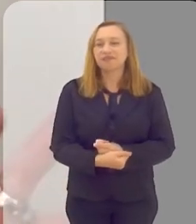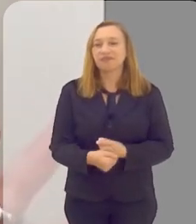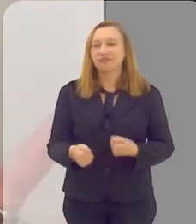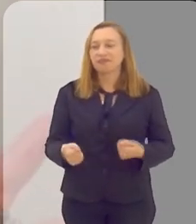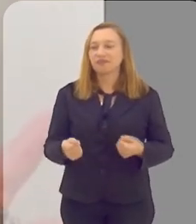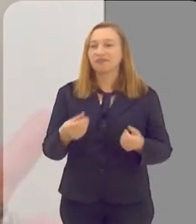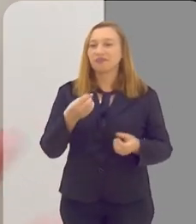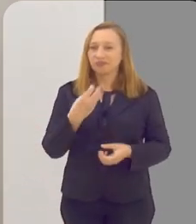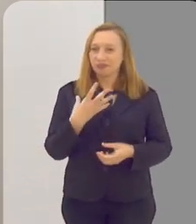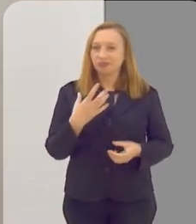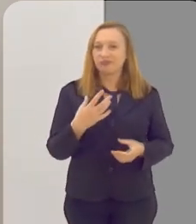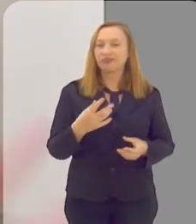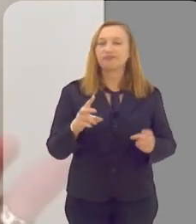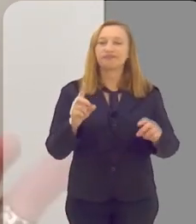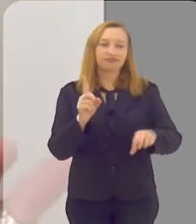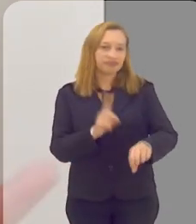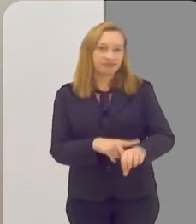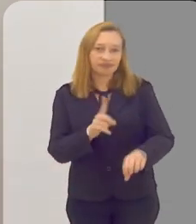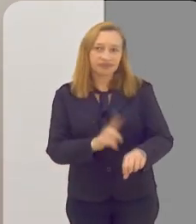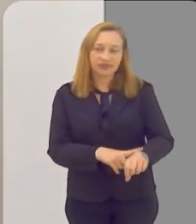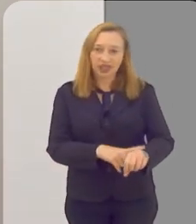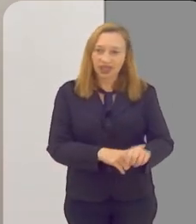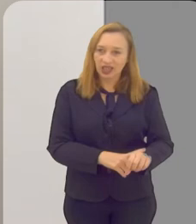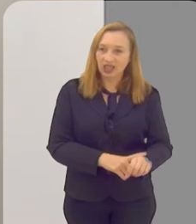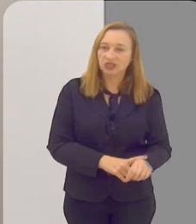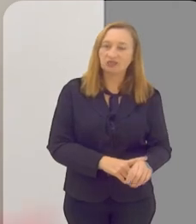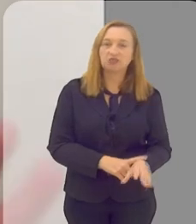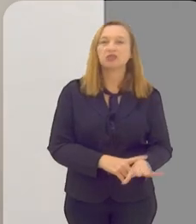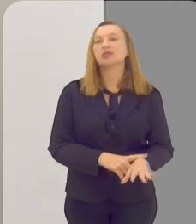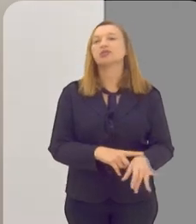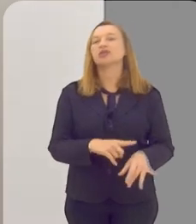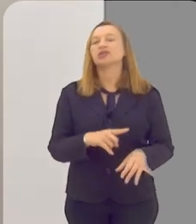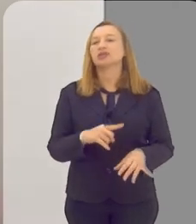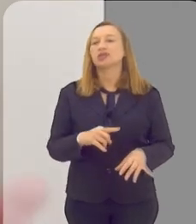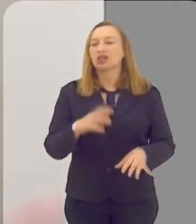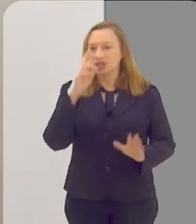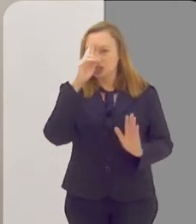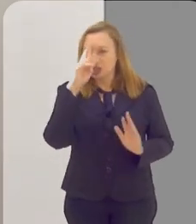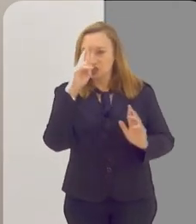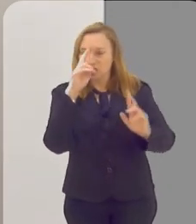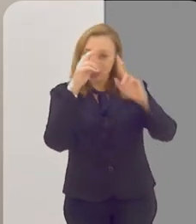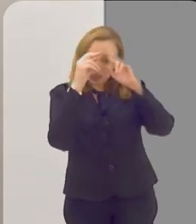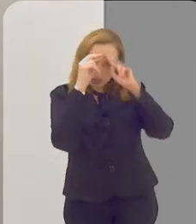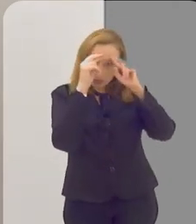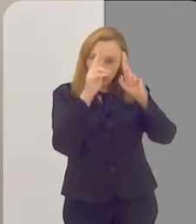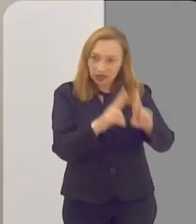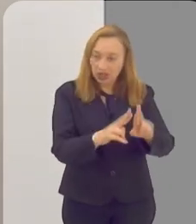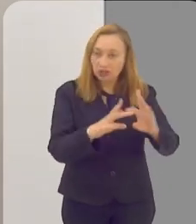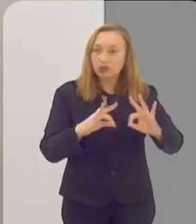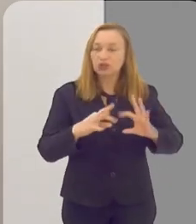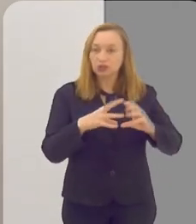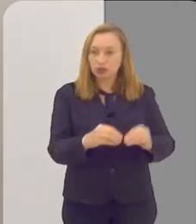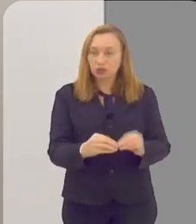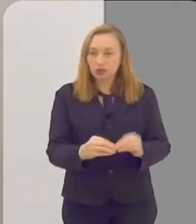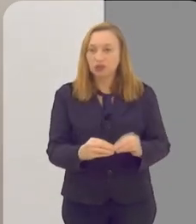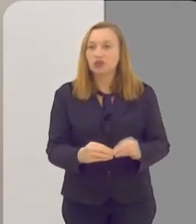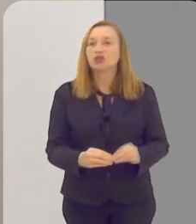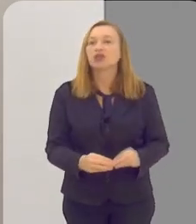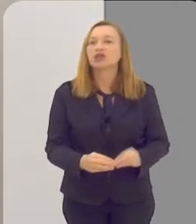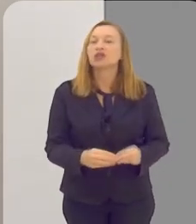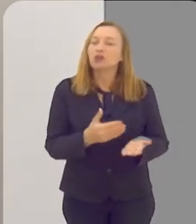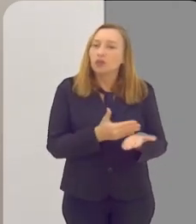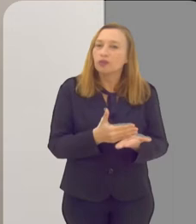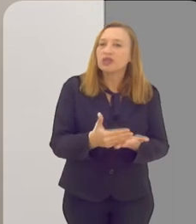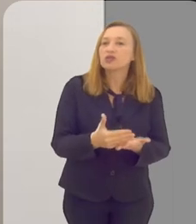super eficientes e competentes no tempo, não passamos o tempo, não estouramos, conseguimos cumprir todas as etapas. Então, a